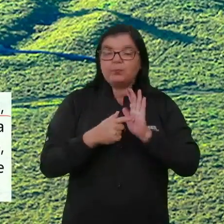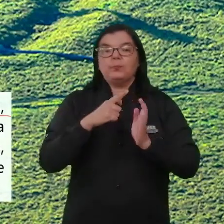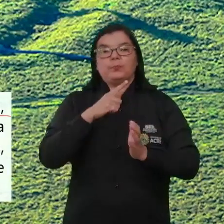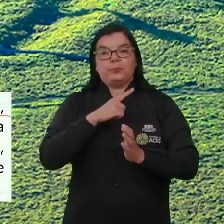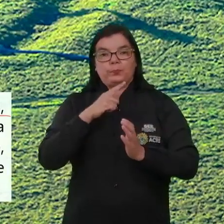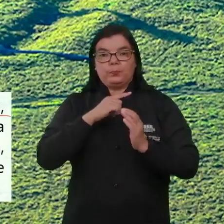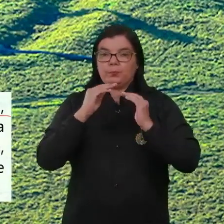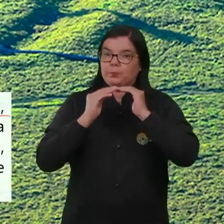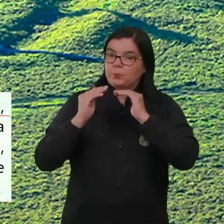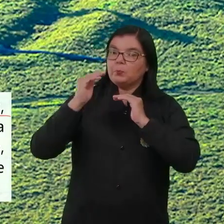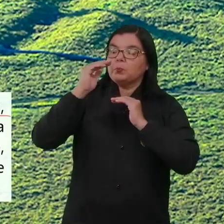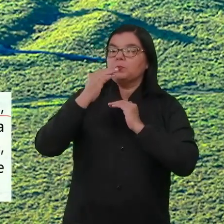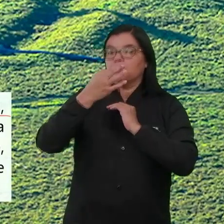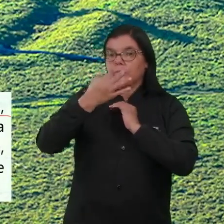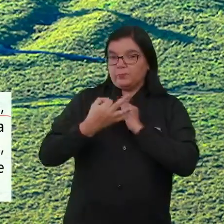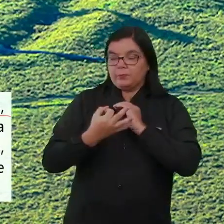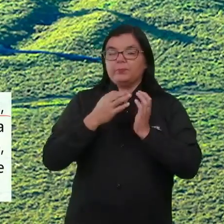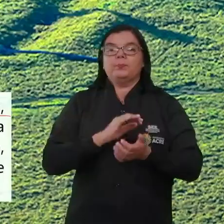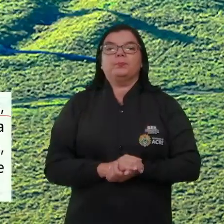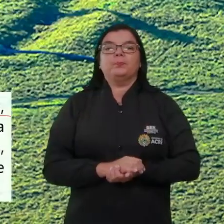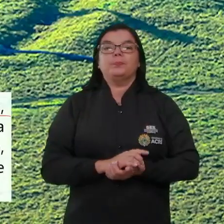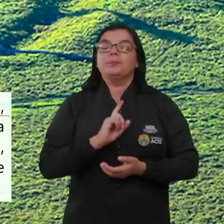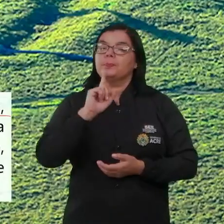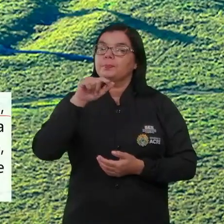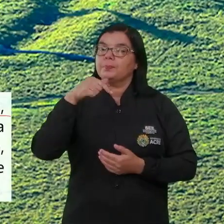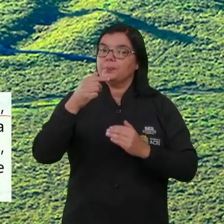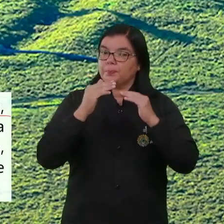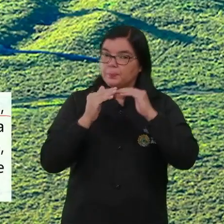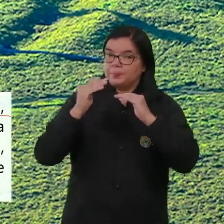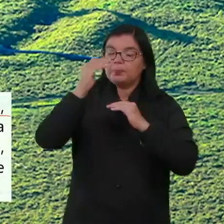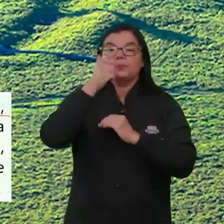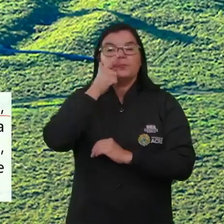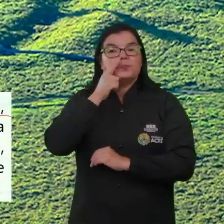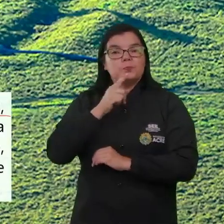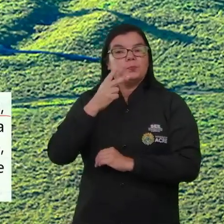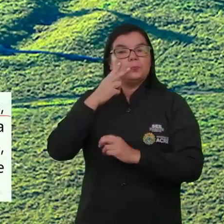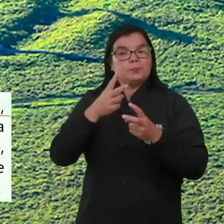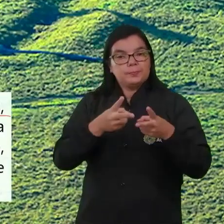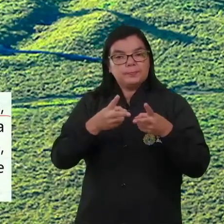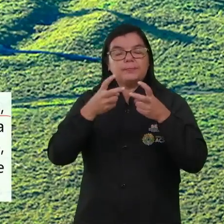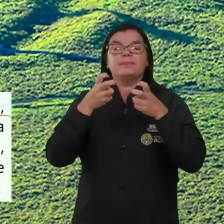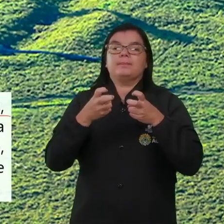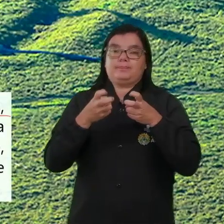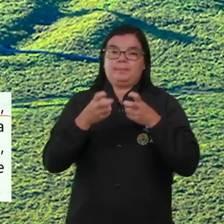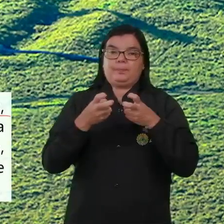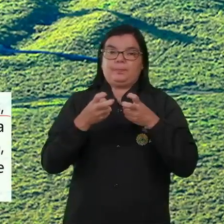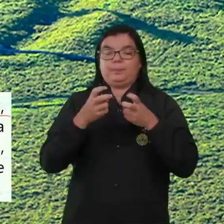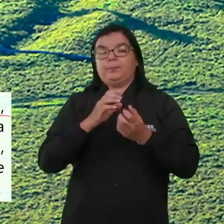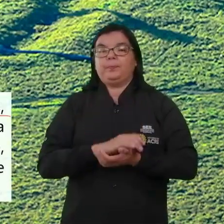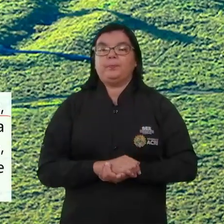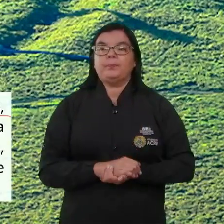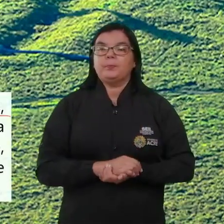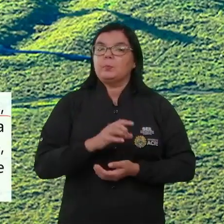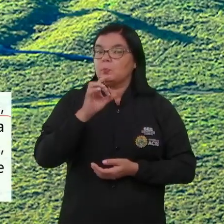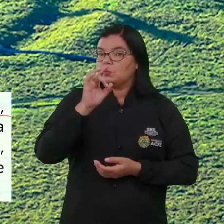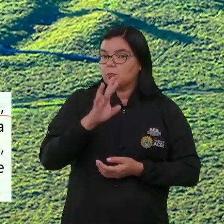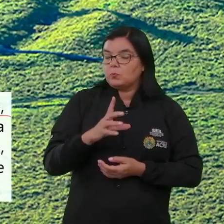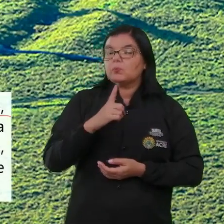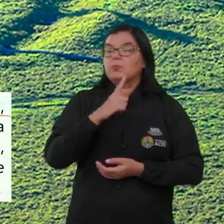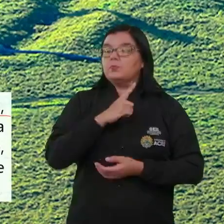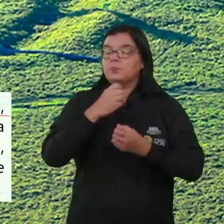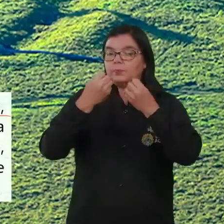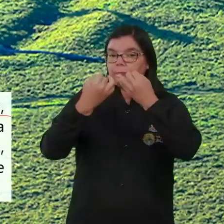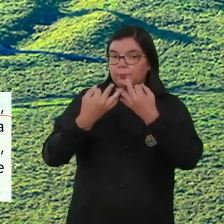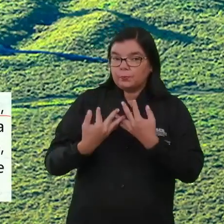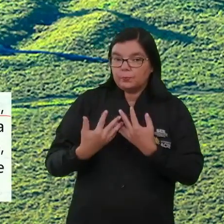uma altura ideal e a partir dessa altura ideal a gente consegue visualizar esse formato. Só que assim, estamos